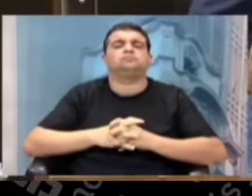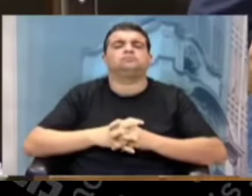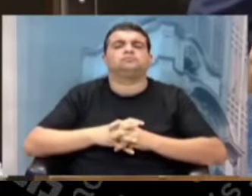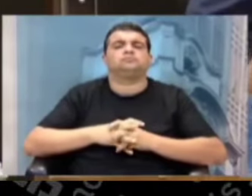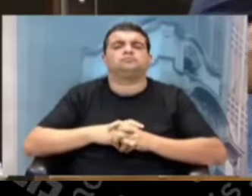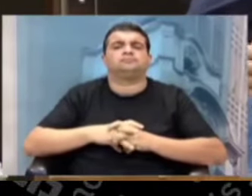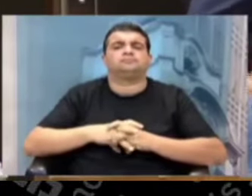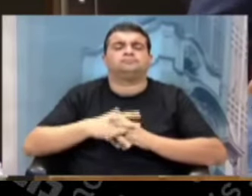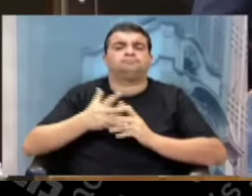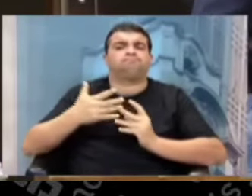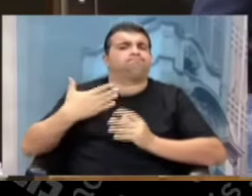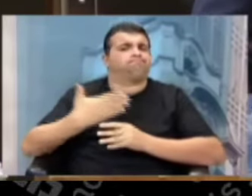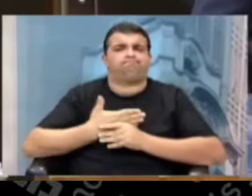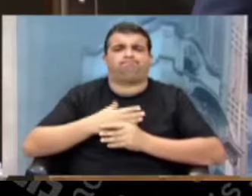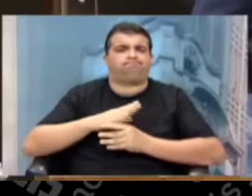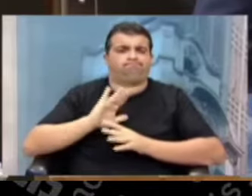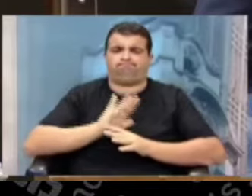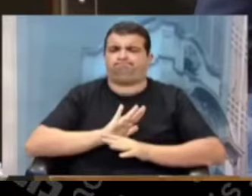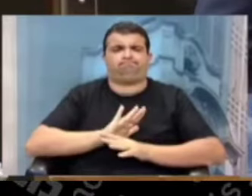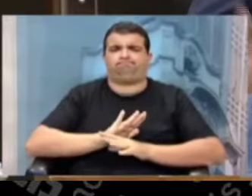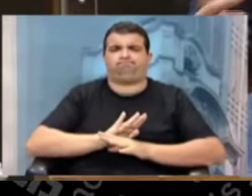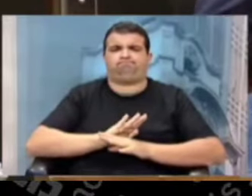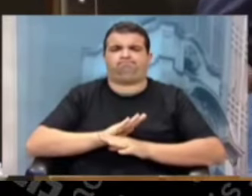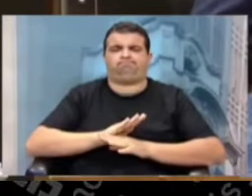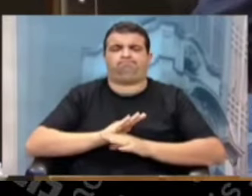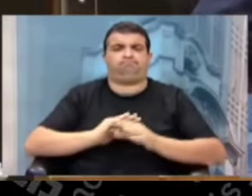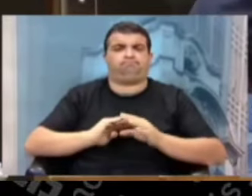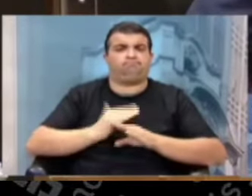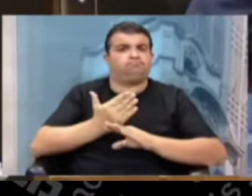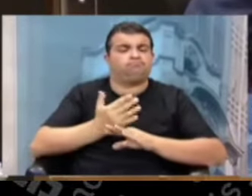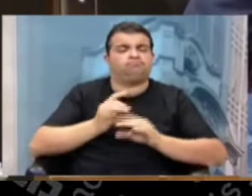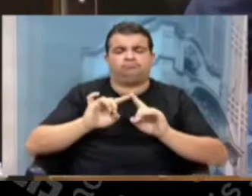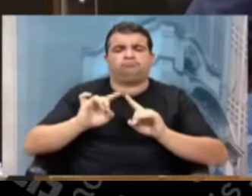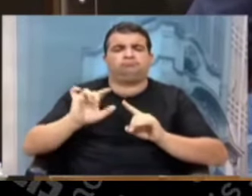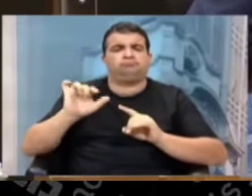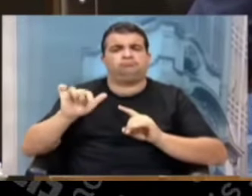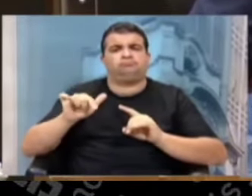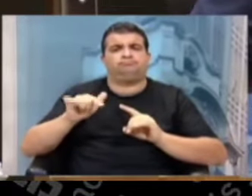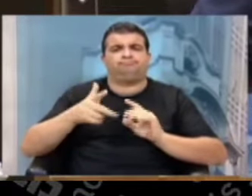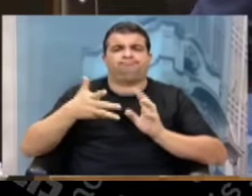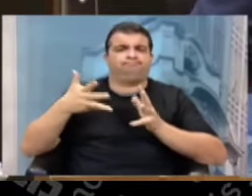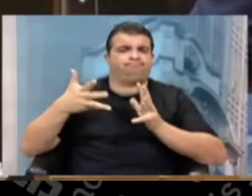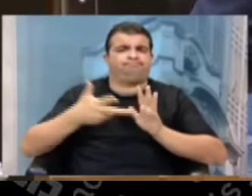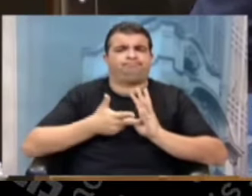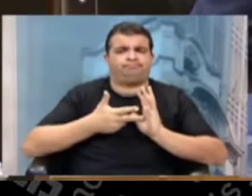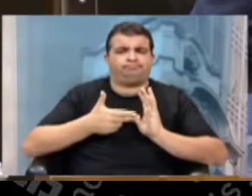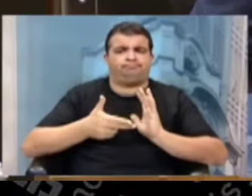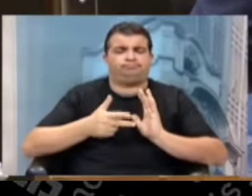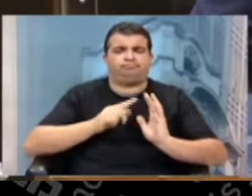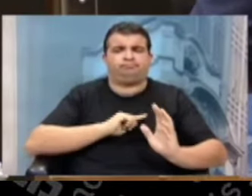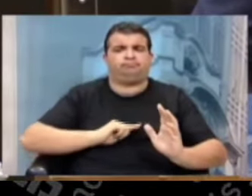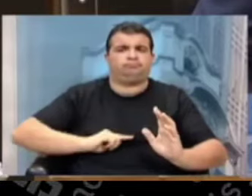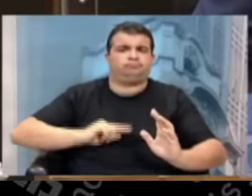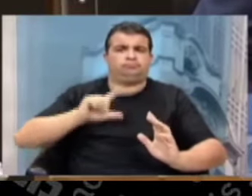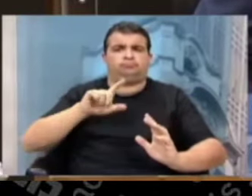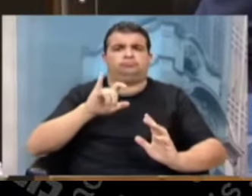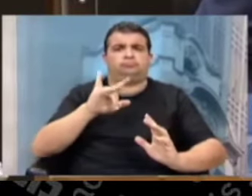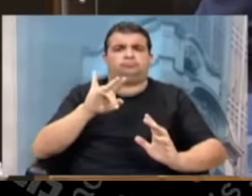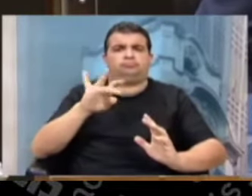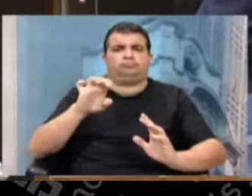foi arquivado, foi aprovado, depois veio o veto do governador Eduardo